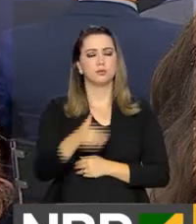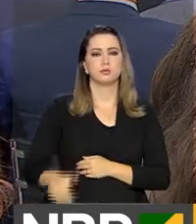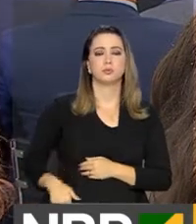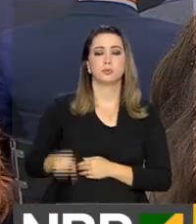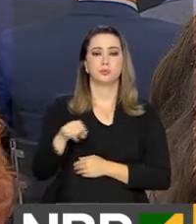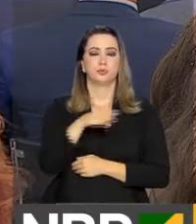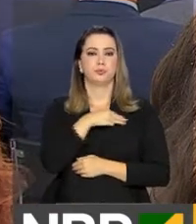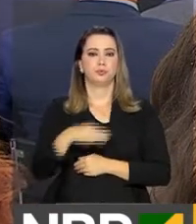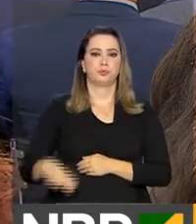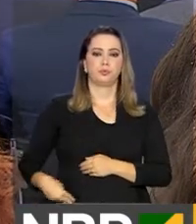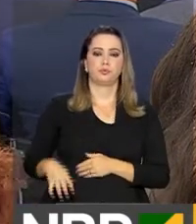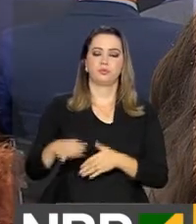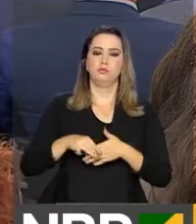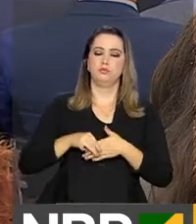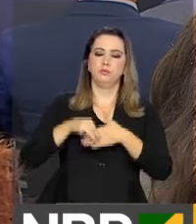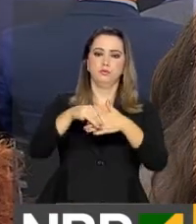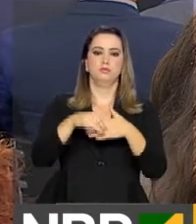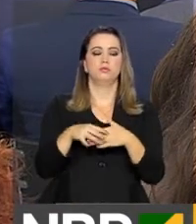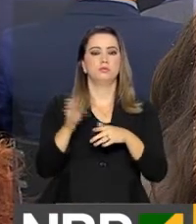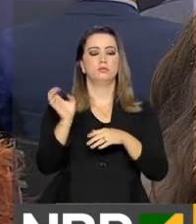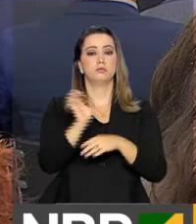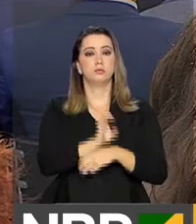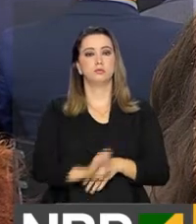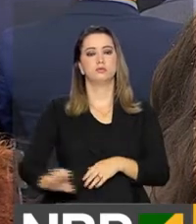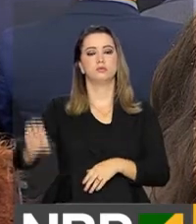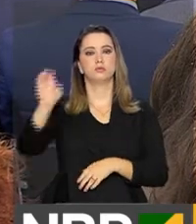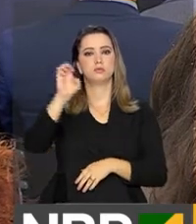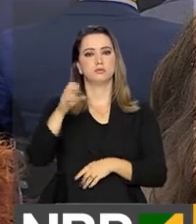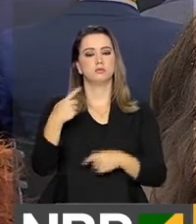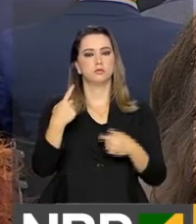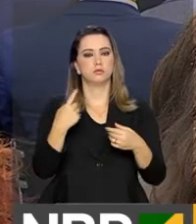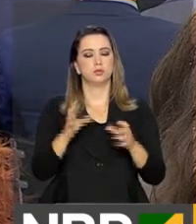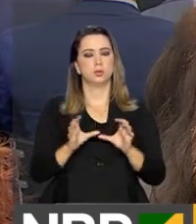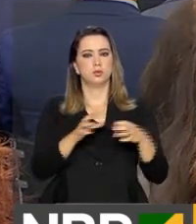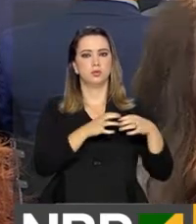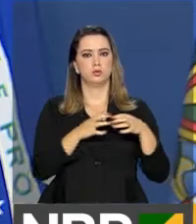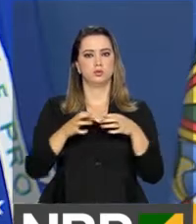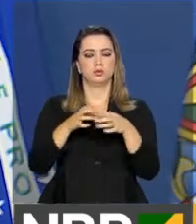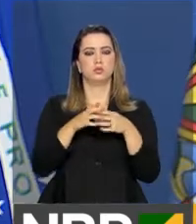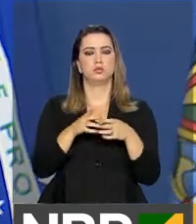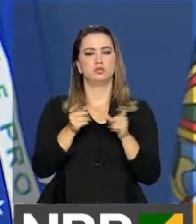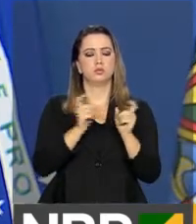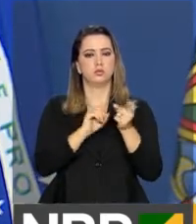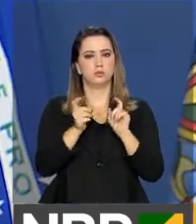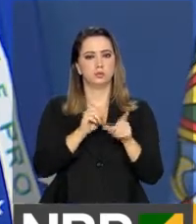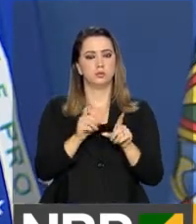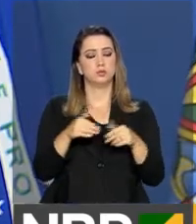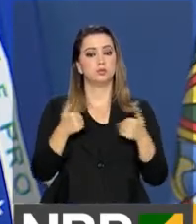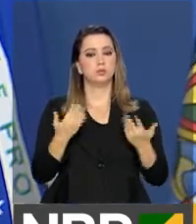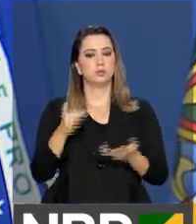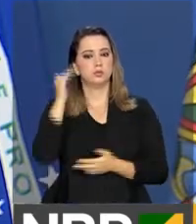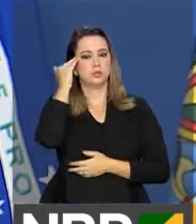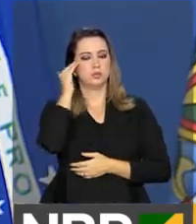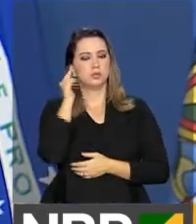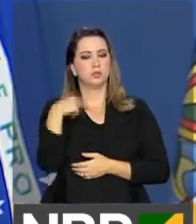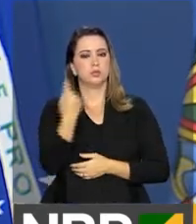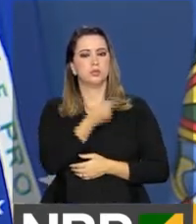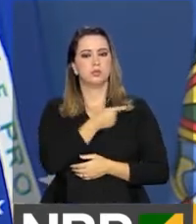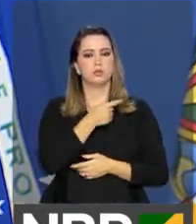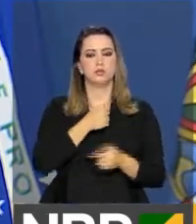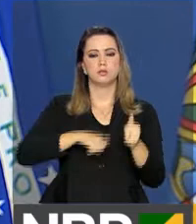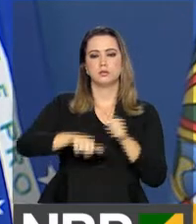gerentes e presidentes de estatais e agências reguladoras que compreenderam que nós estamos trazendo